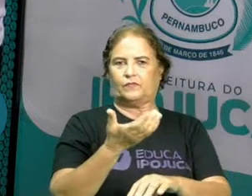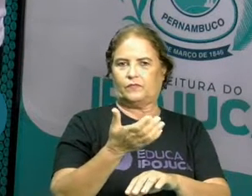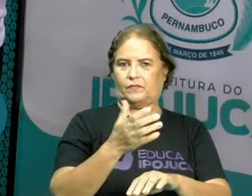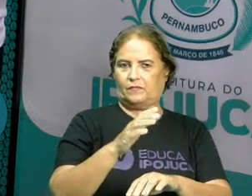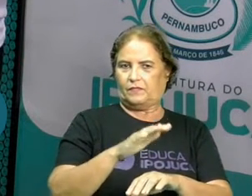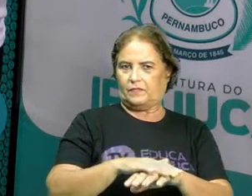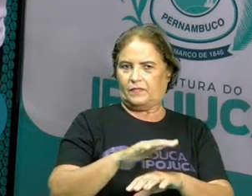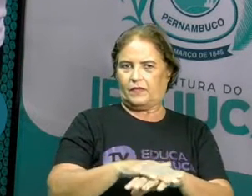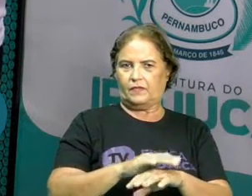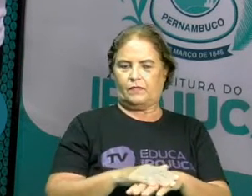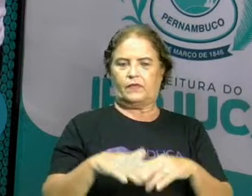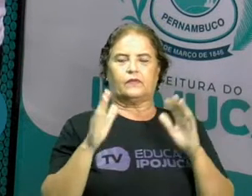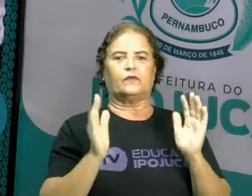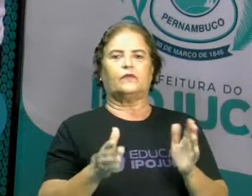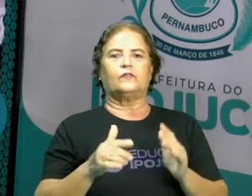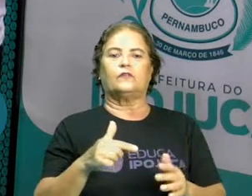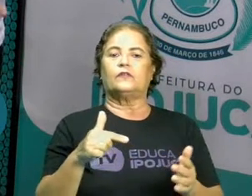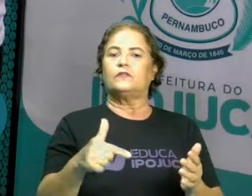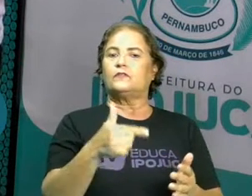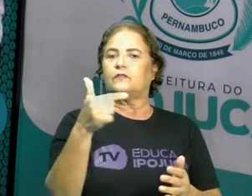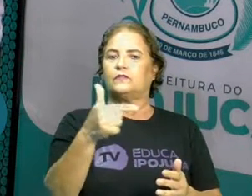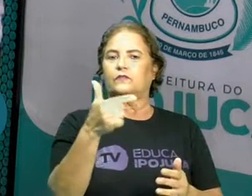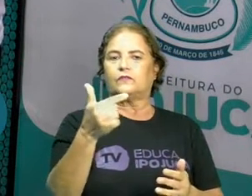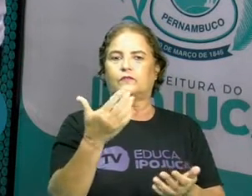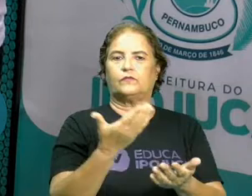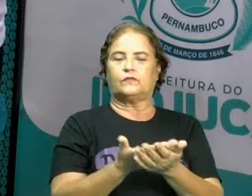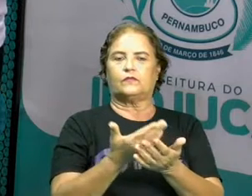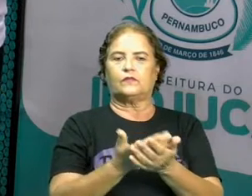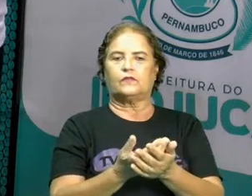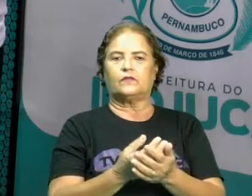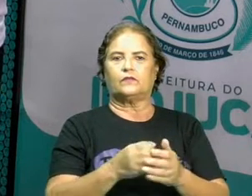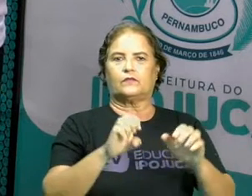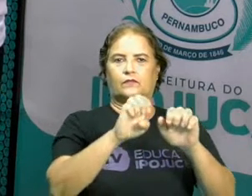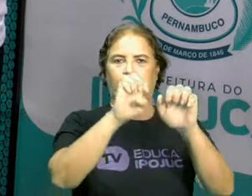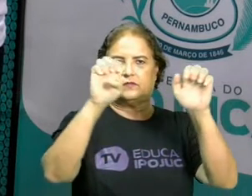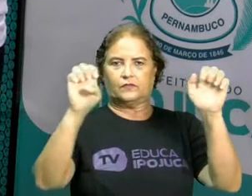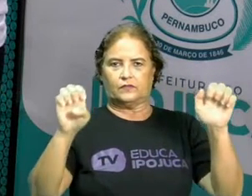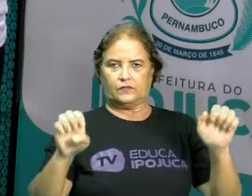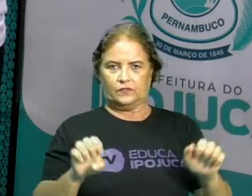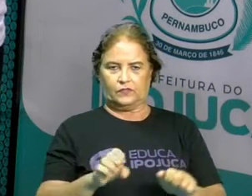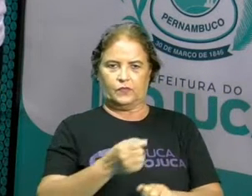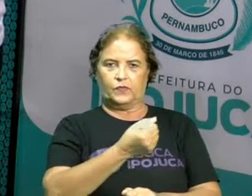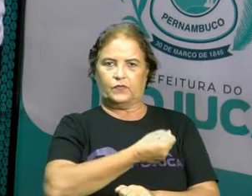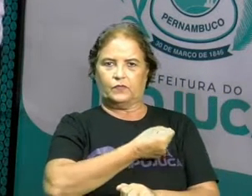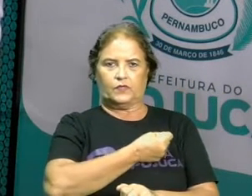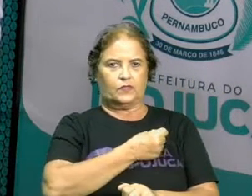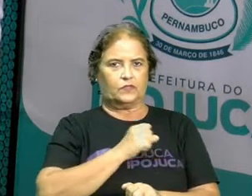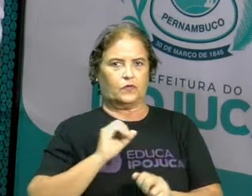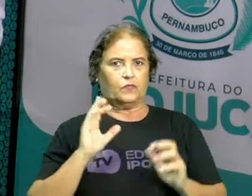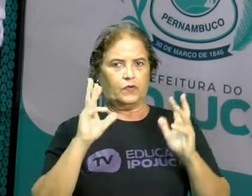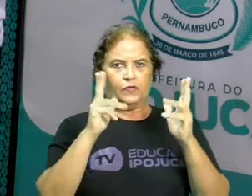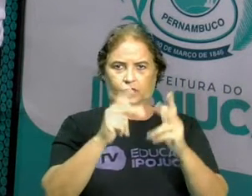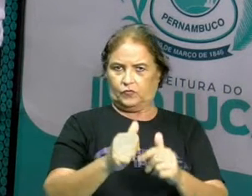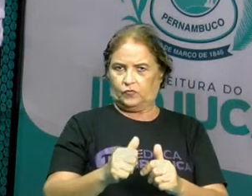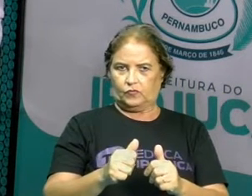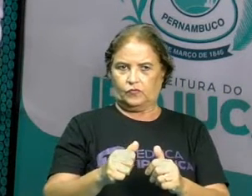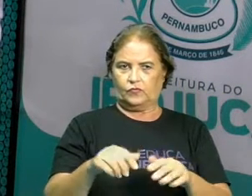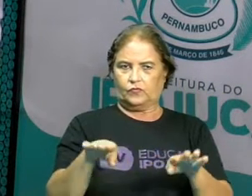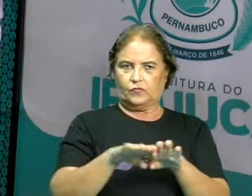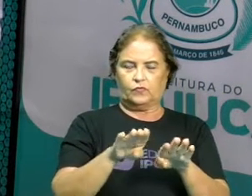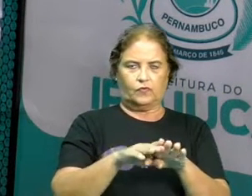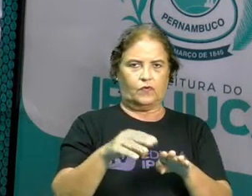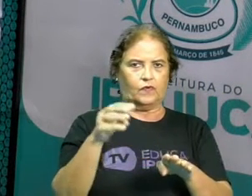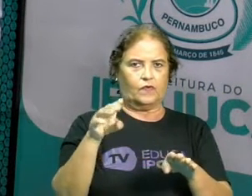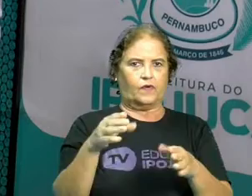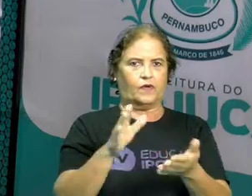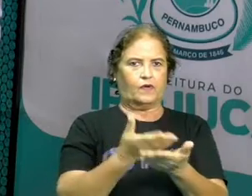nós vamos, na nossa segunda aula, falar sobre sistemas de numeração. Mas não todos, como da aula passada. Vamos